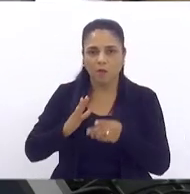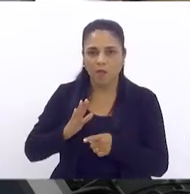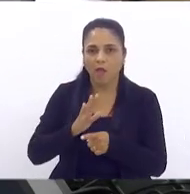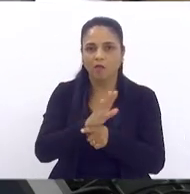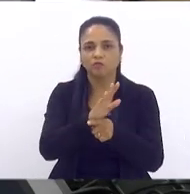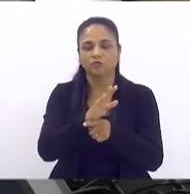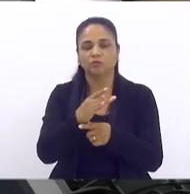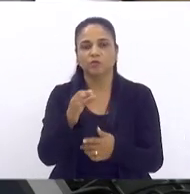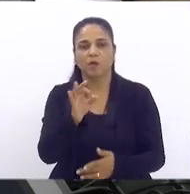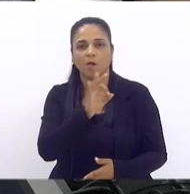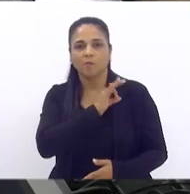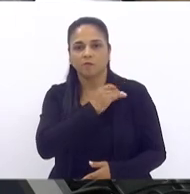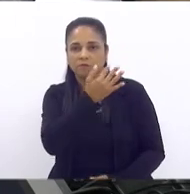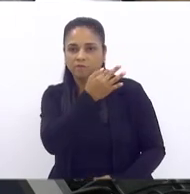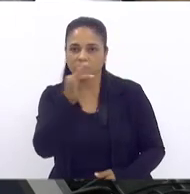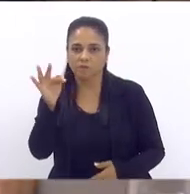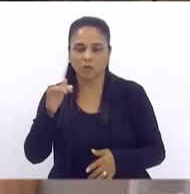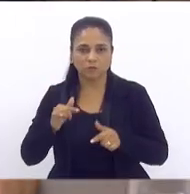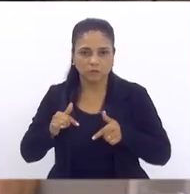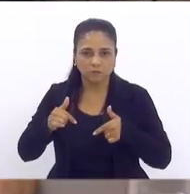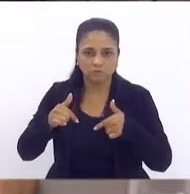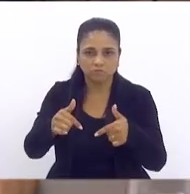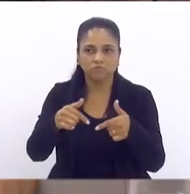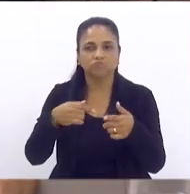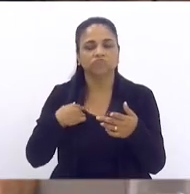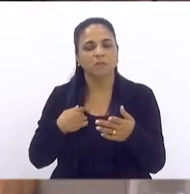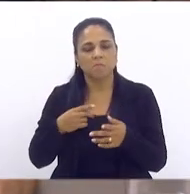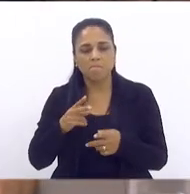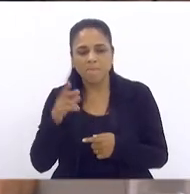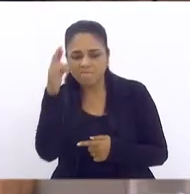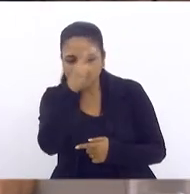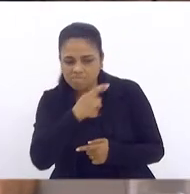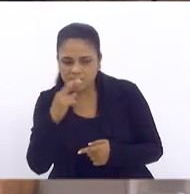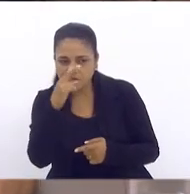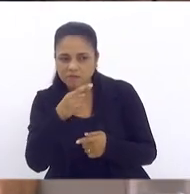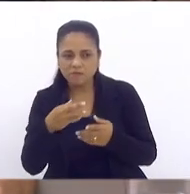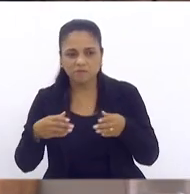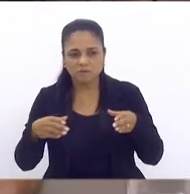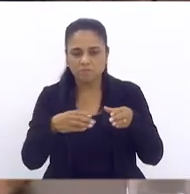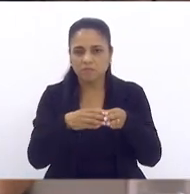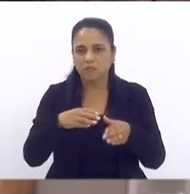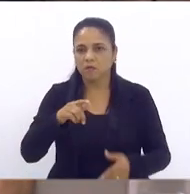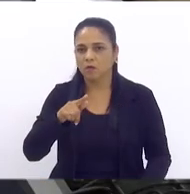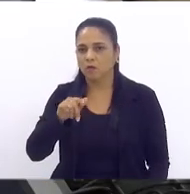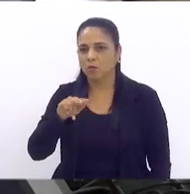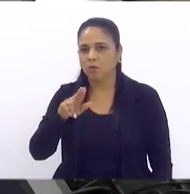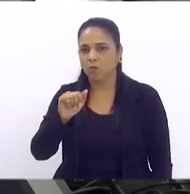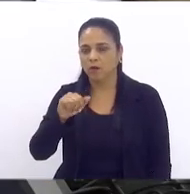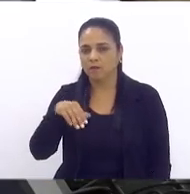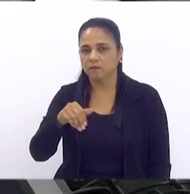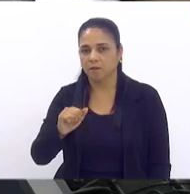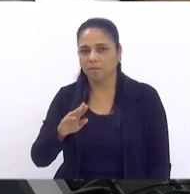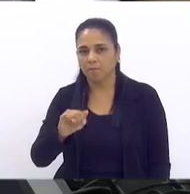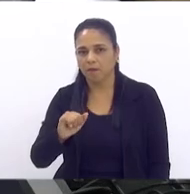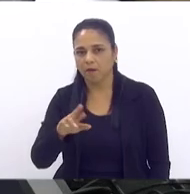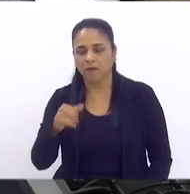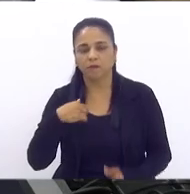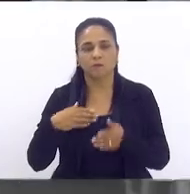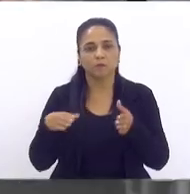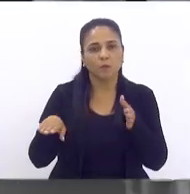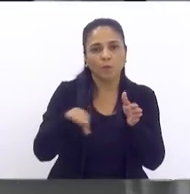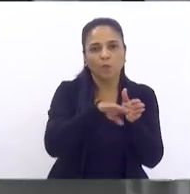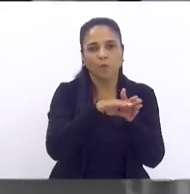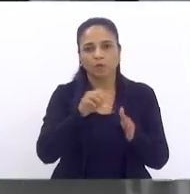nessas operações, que eu tenho certeza que pegaria muita coisa de podre na Baía de Guanabara, nas águas territoriais do Rio de Janeiro, no Porto do Açu, na